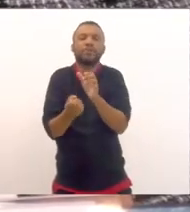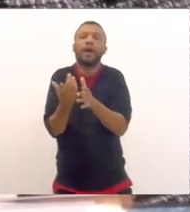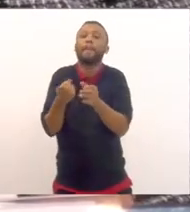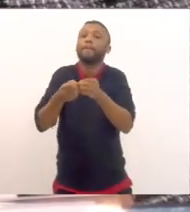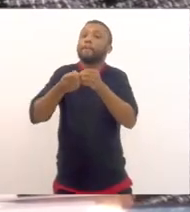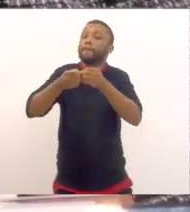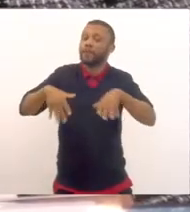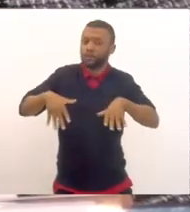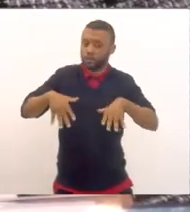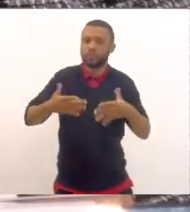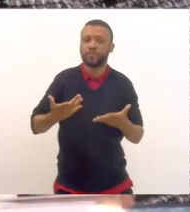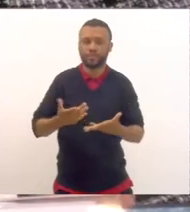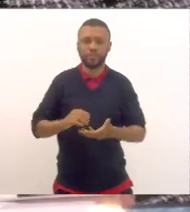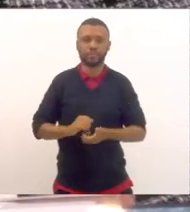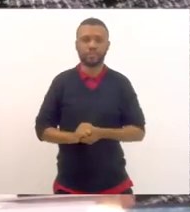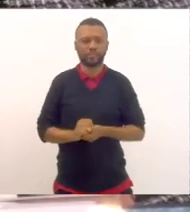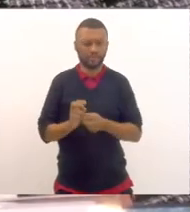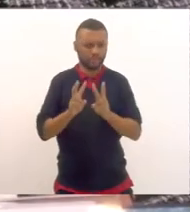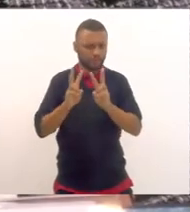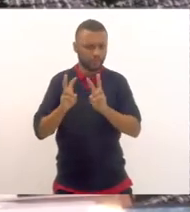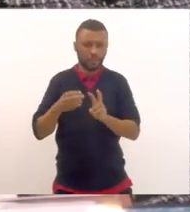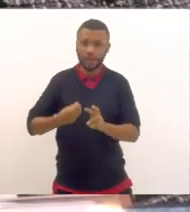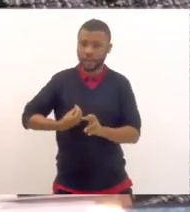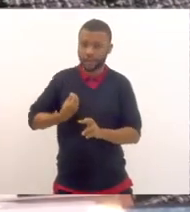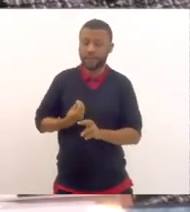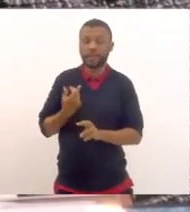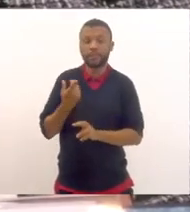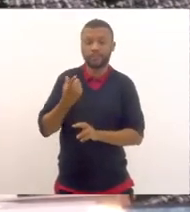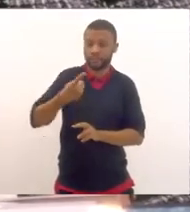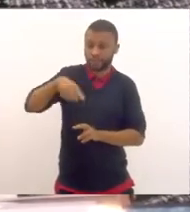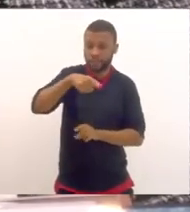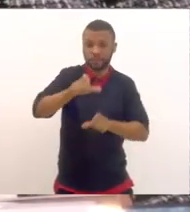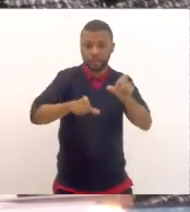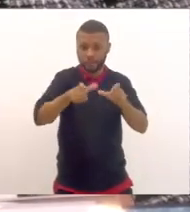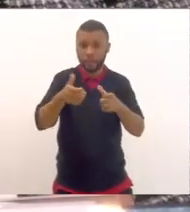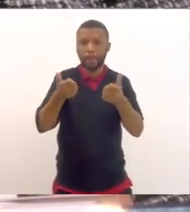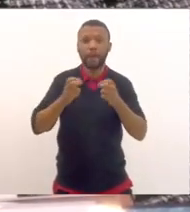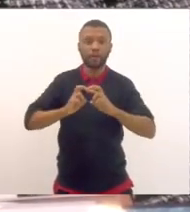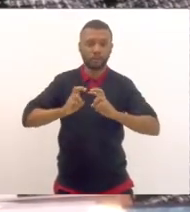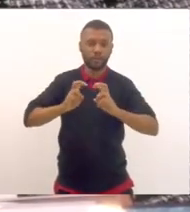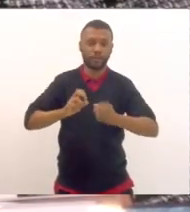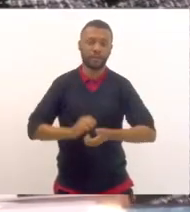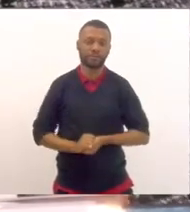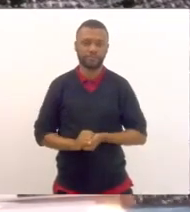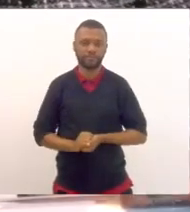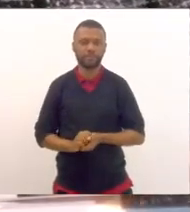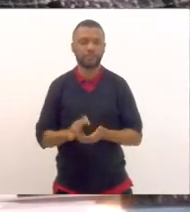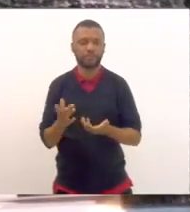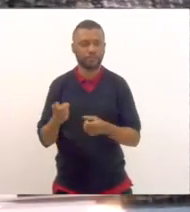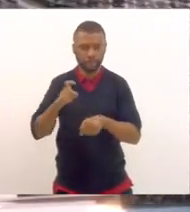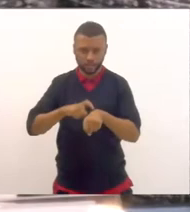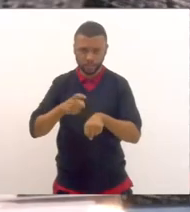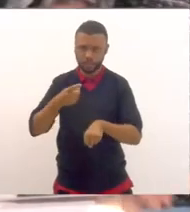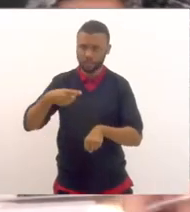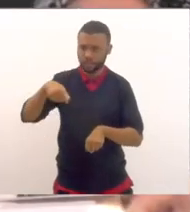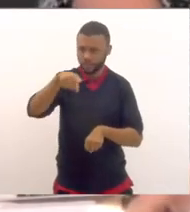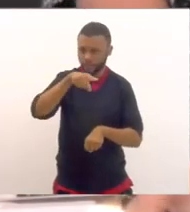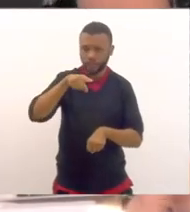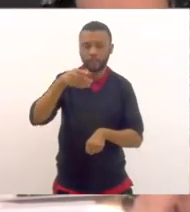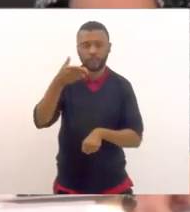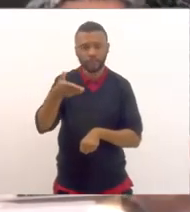prejuízos em relação a vida dos menos manda o vossa excelência